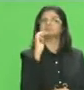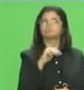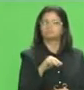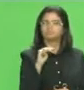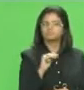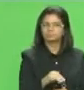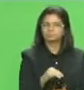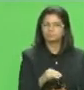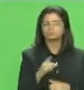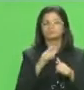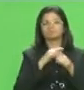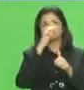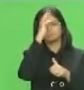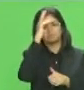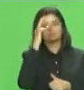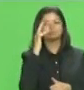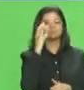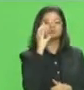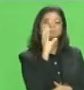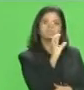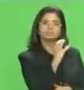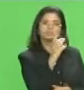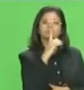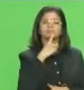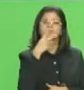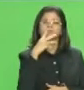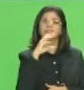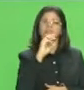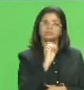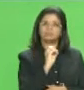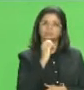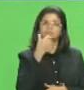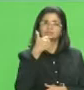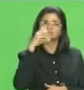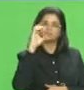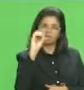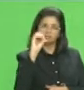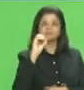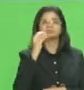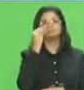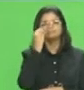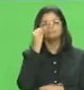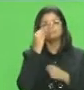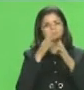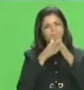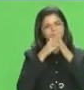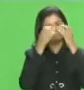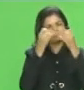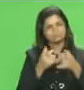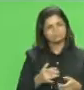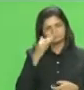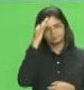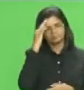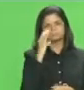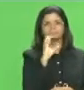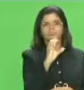candidato Fábio Câmara, como compensação, terá três minutos e dez. Por favor, candidato Fábio Câmara.